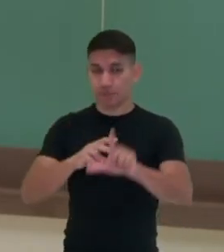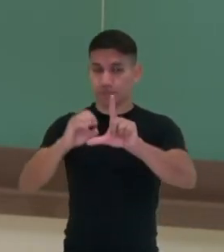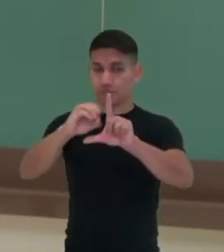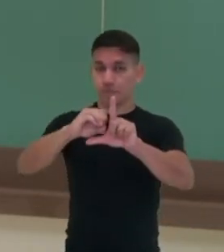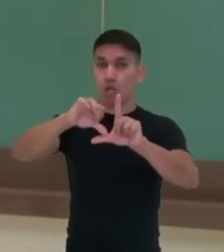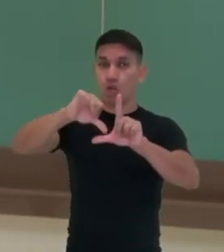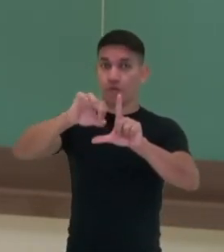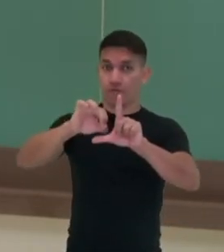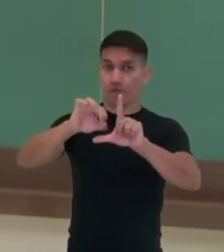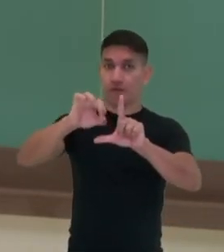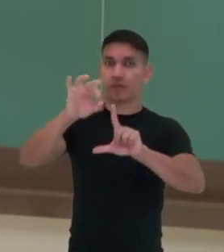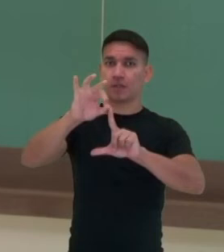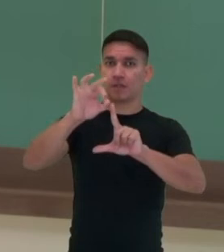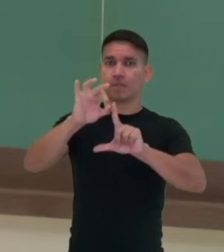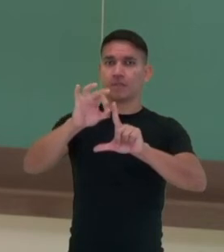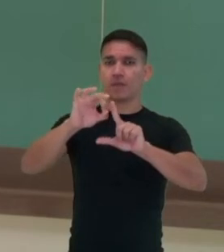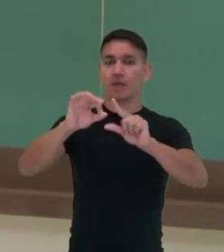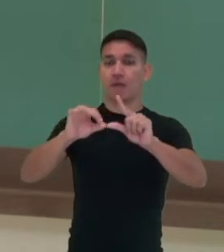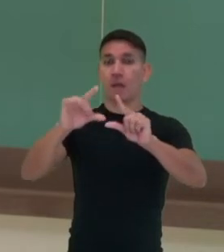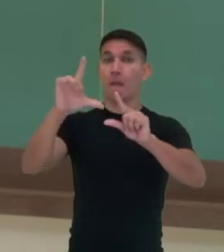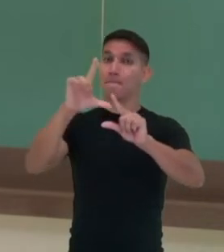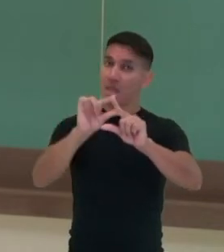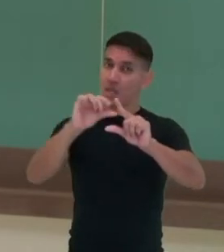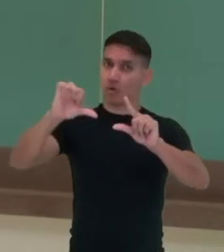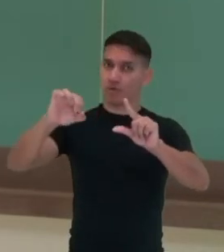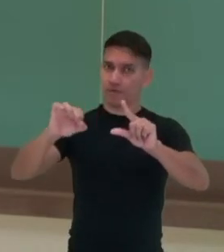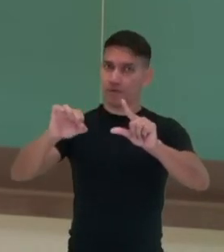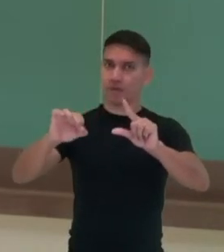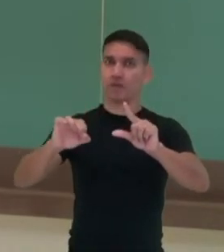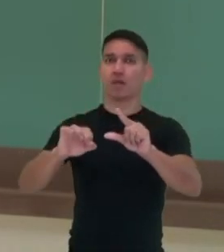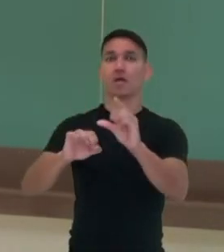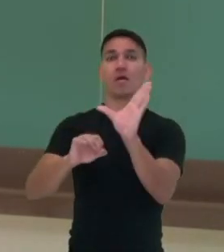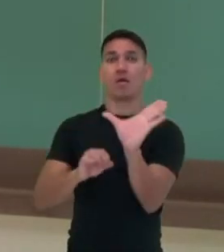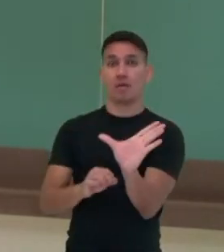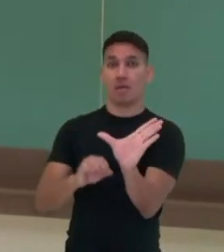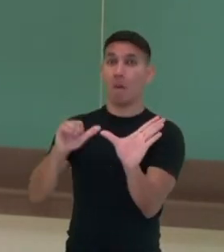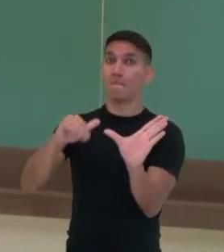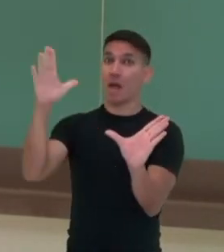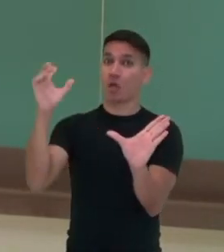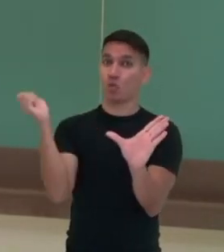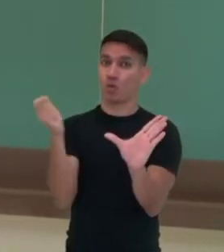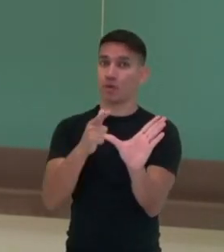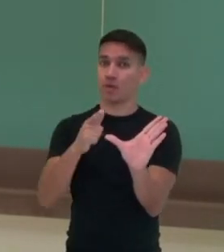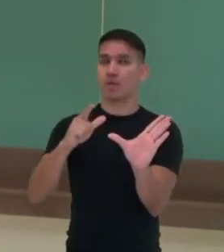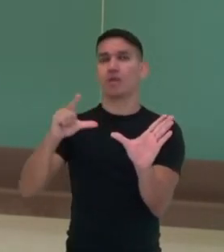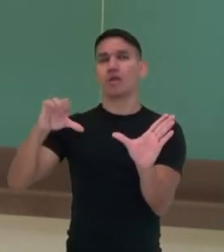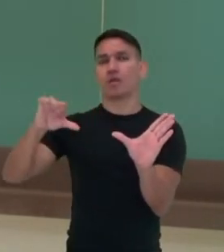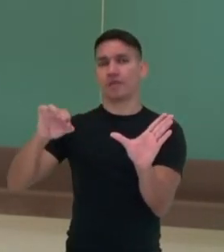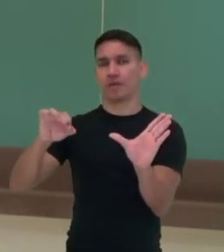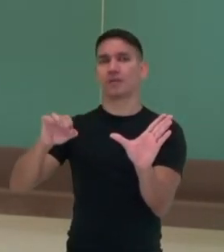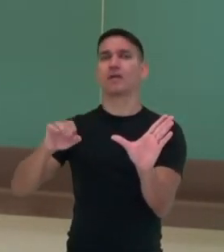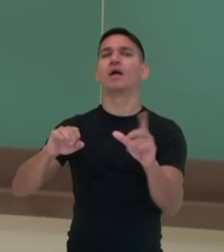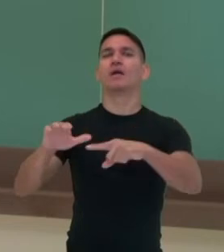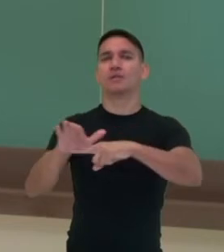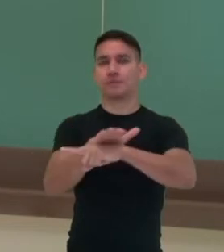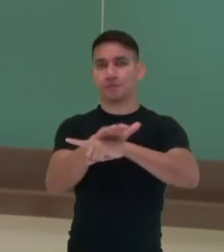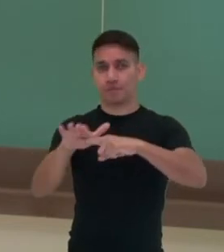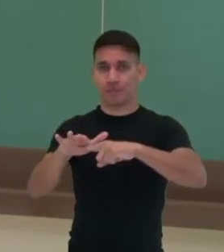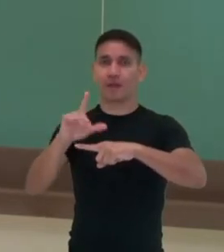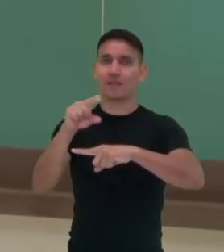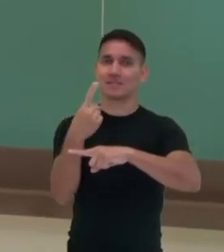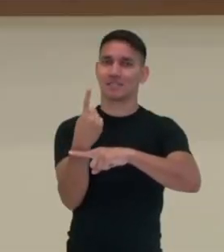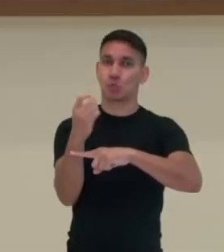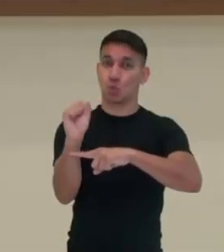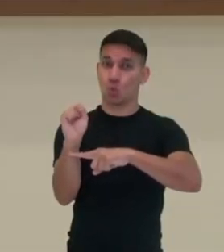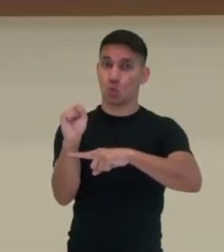graus, o agudo é menor do que 90, o obtuso é maior do que 90 e o raso é exatamente 180 graus, tá bom?